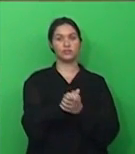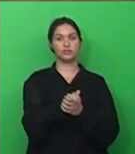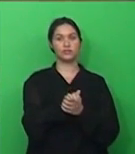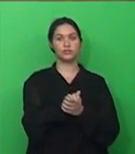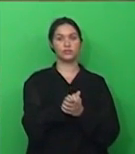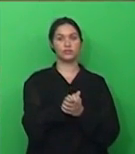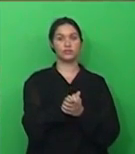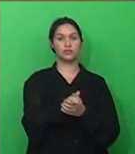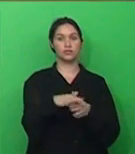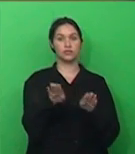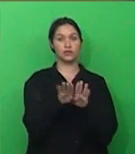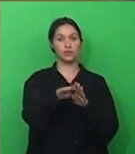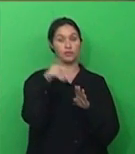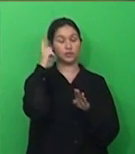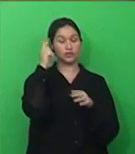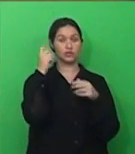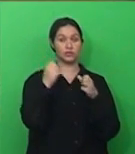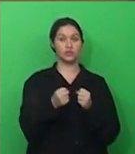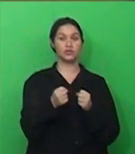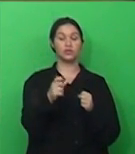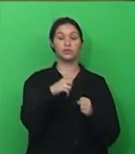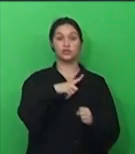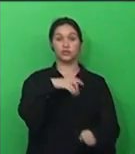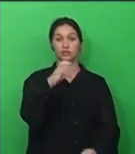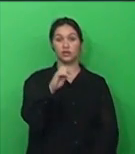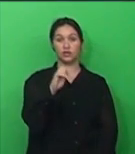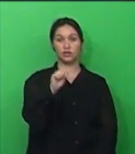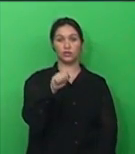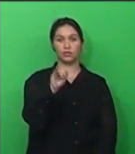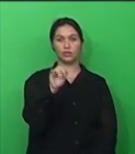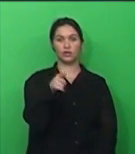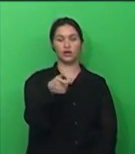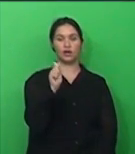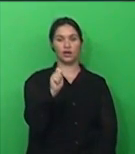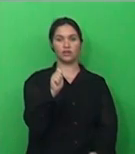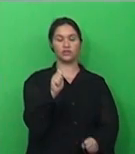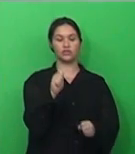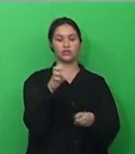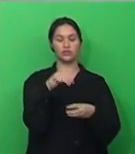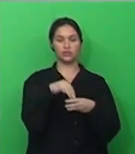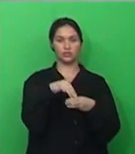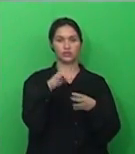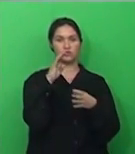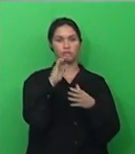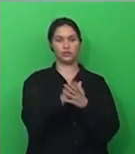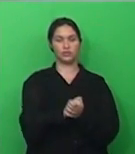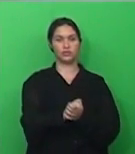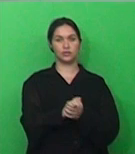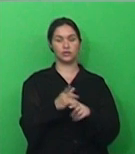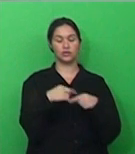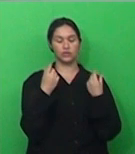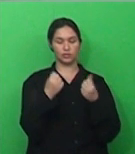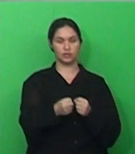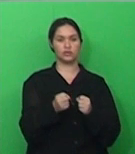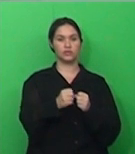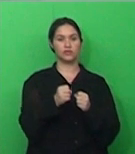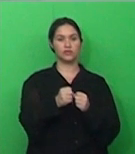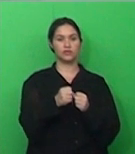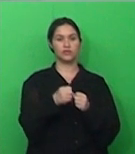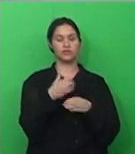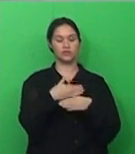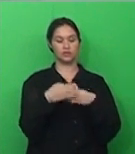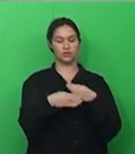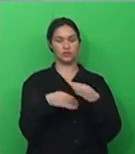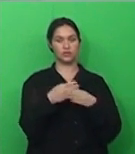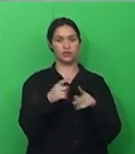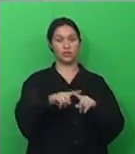município, e essa usina tem muito que se fazer com a equipe boa para a nossa cidade, pode-se pavimentar muito. Então, precisa de uma